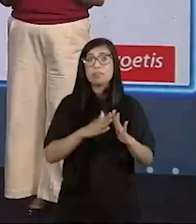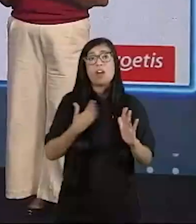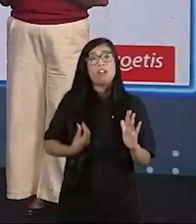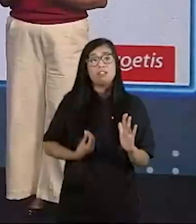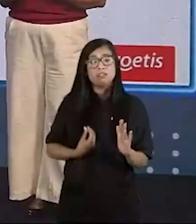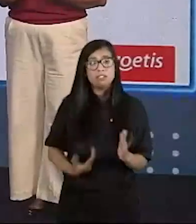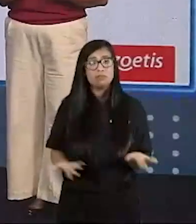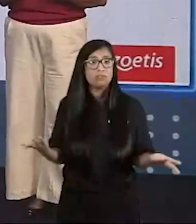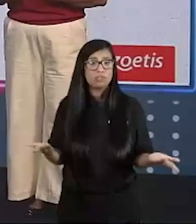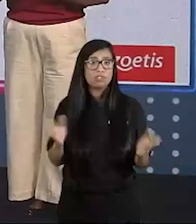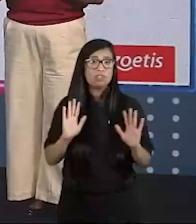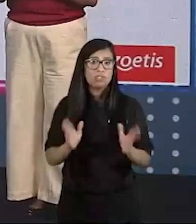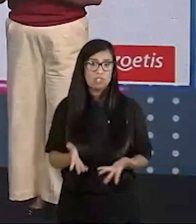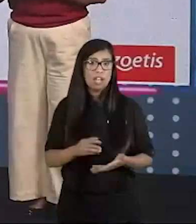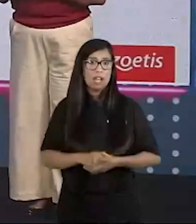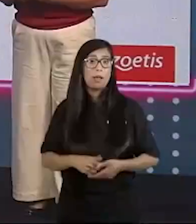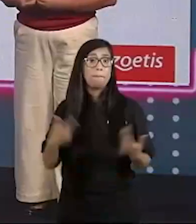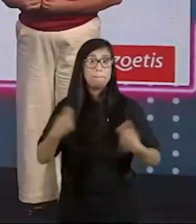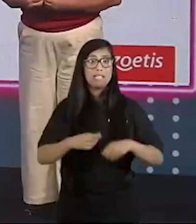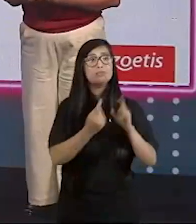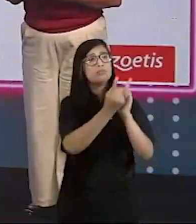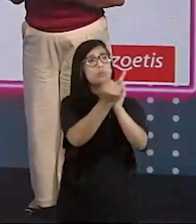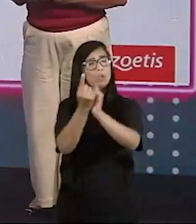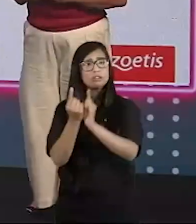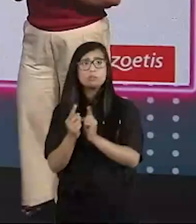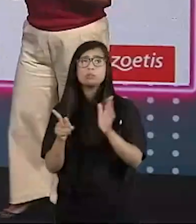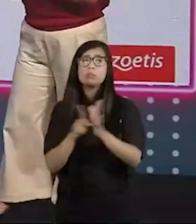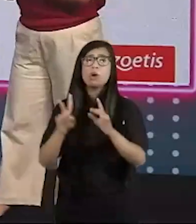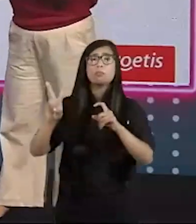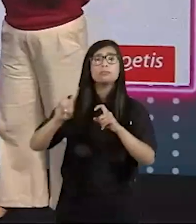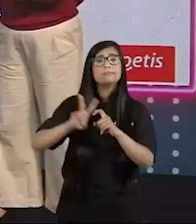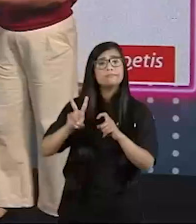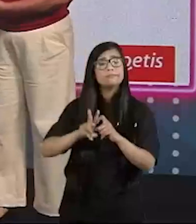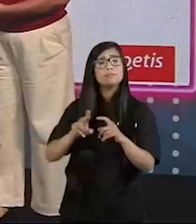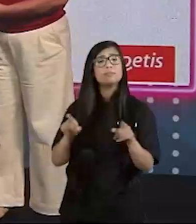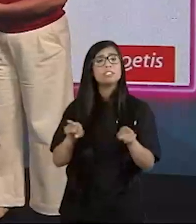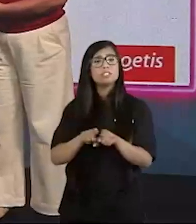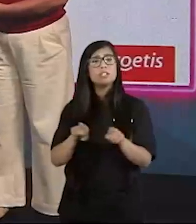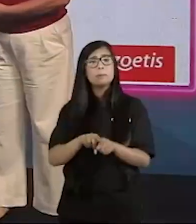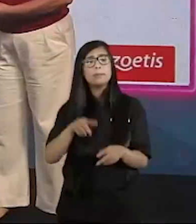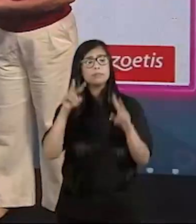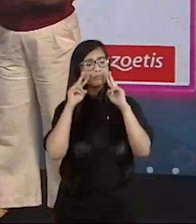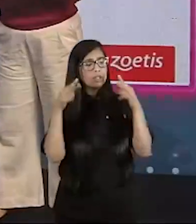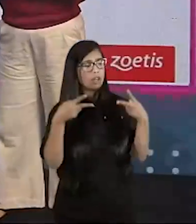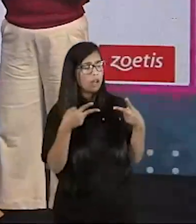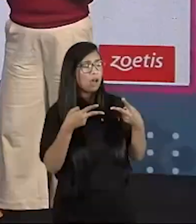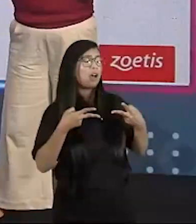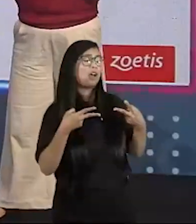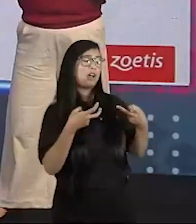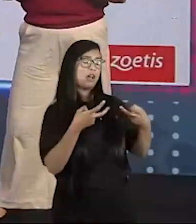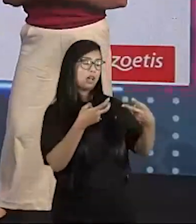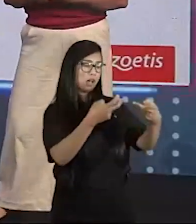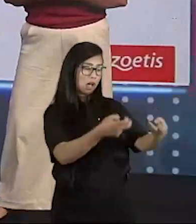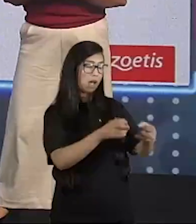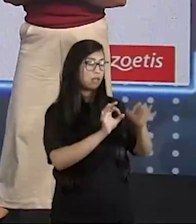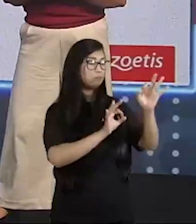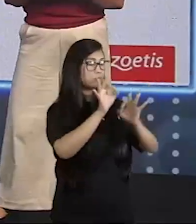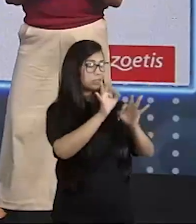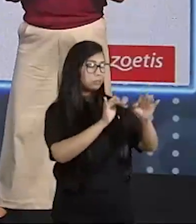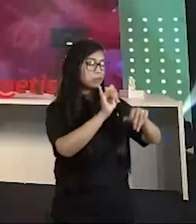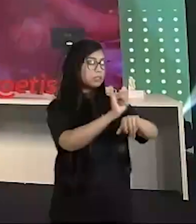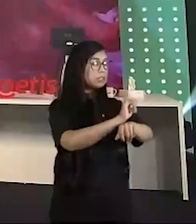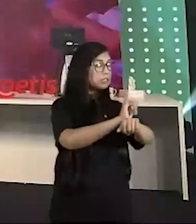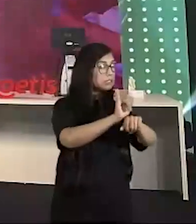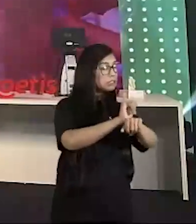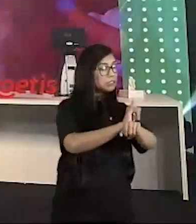correlação clínica. É fundamental que nós olhemos para a lesão, montamos a nossa suspeita